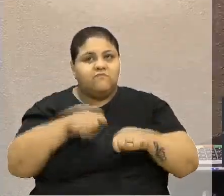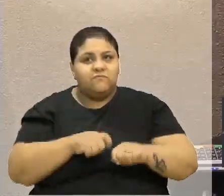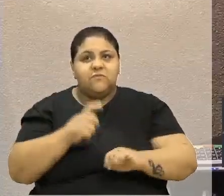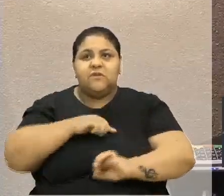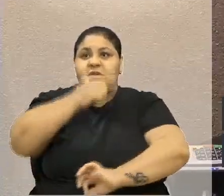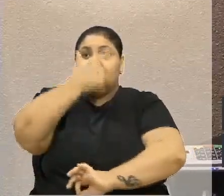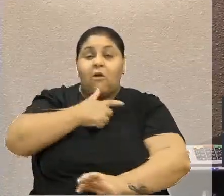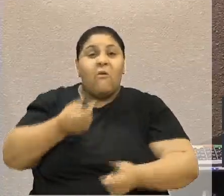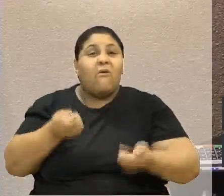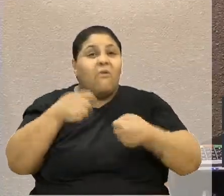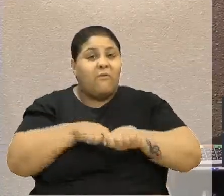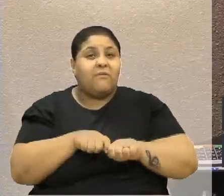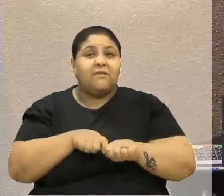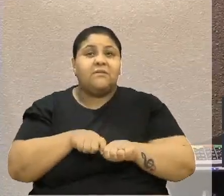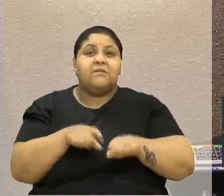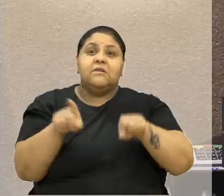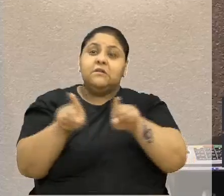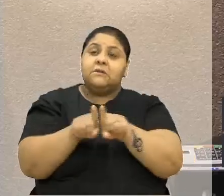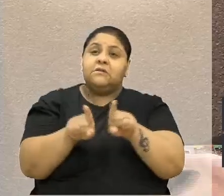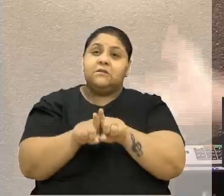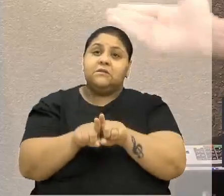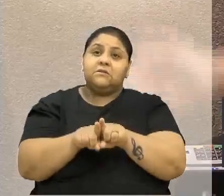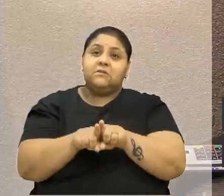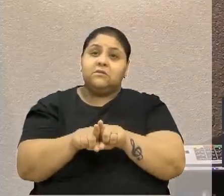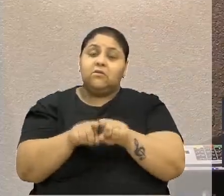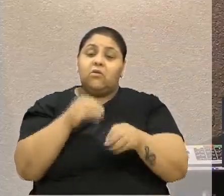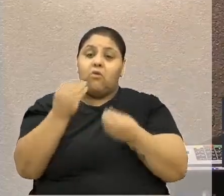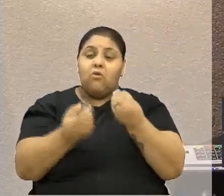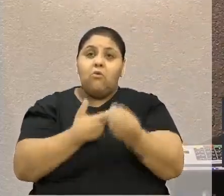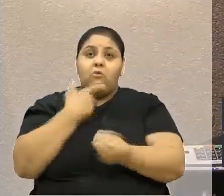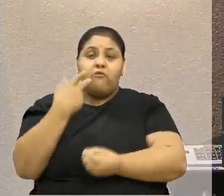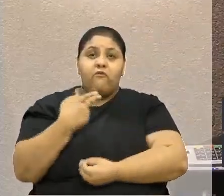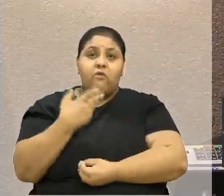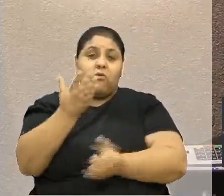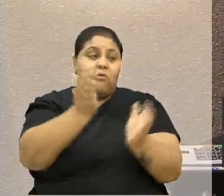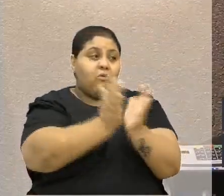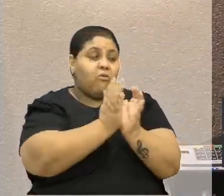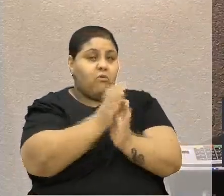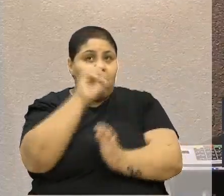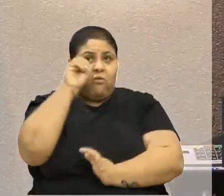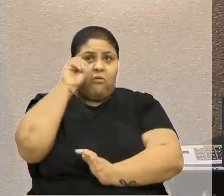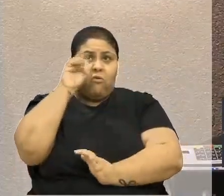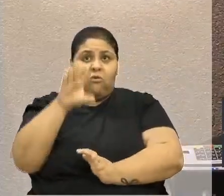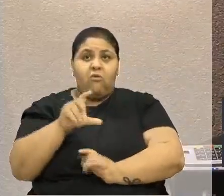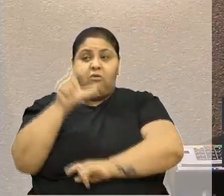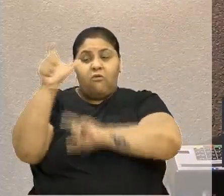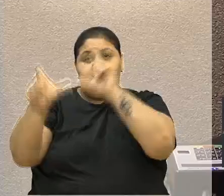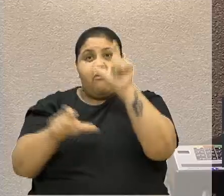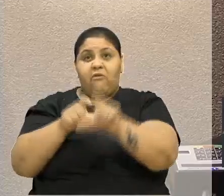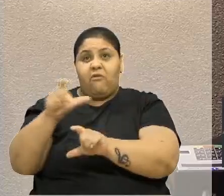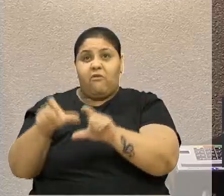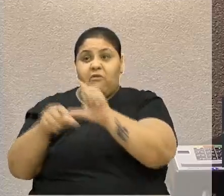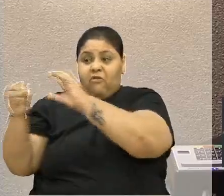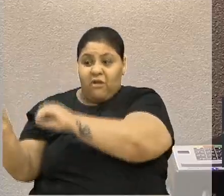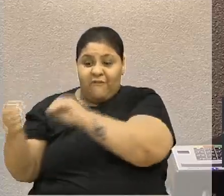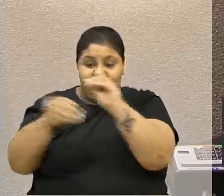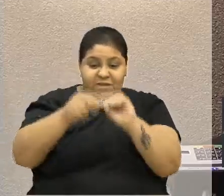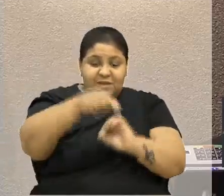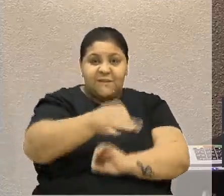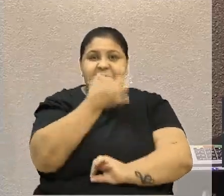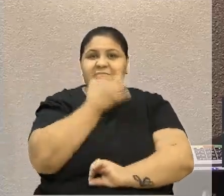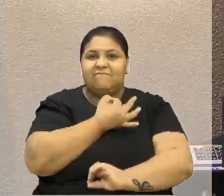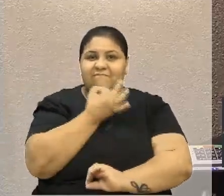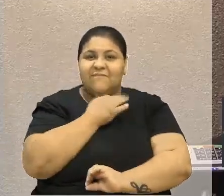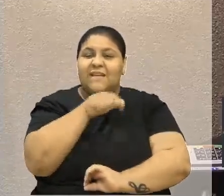acho que a gente precisa também, e muito bem falou o colega Fiuza, né, da quantidade de pessoas que estão vindo para Caxias do Sul. E